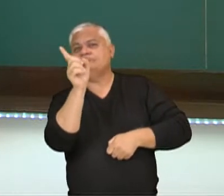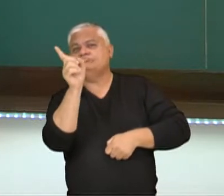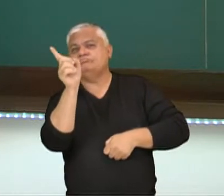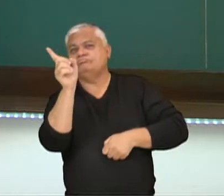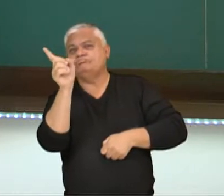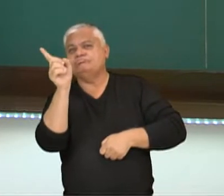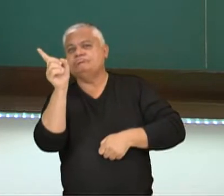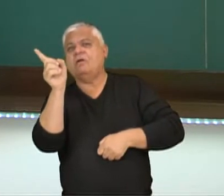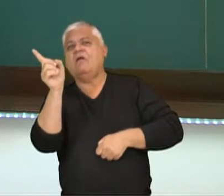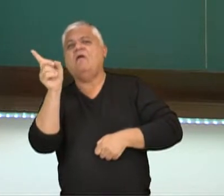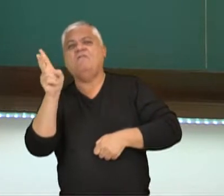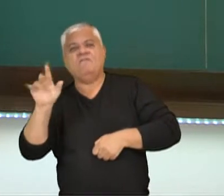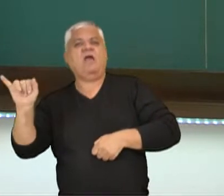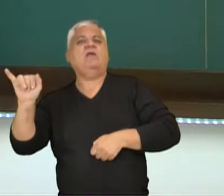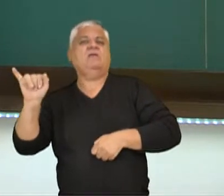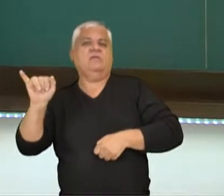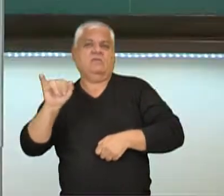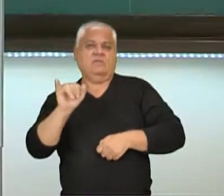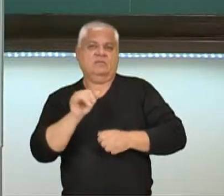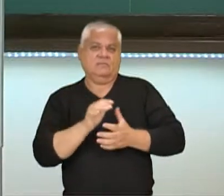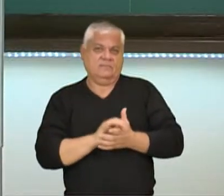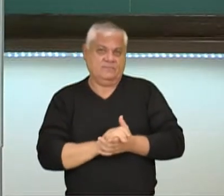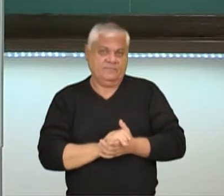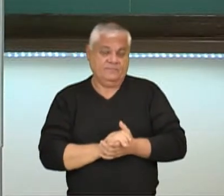ela vai chegar até Marte.